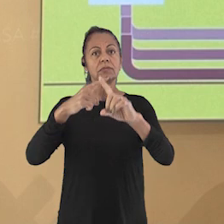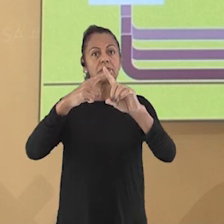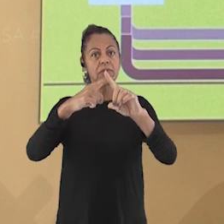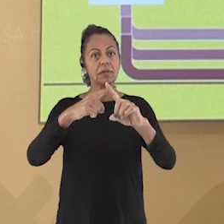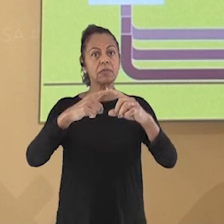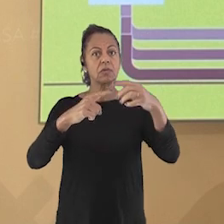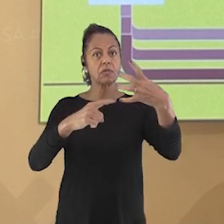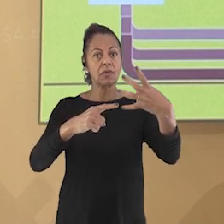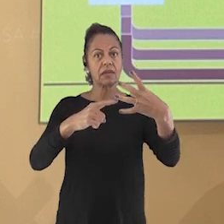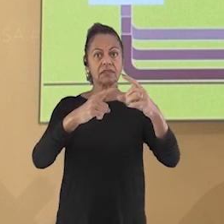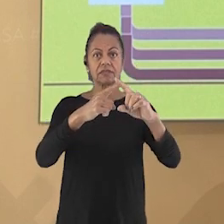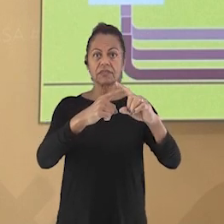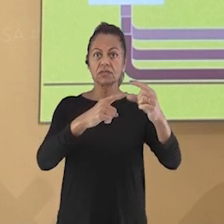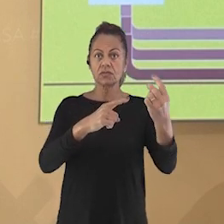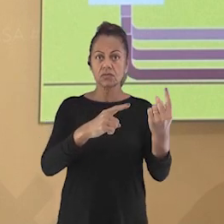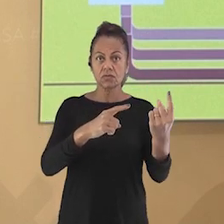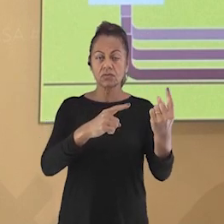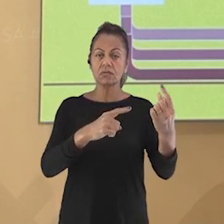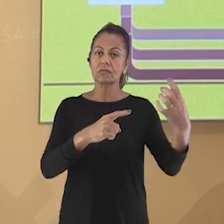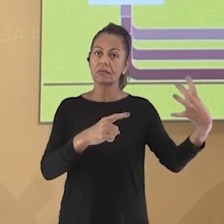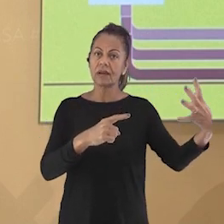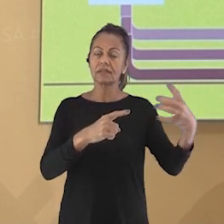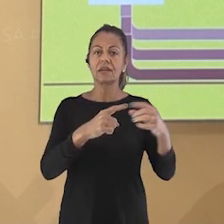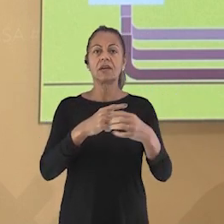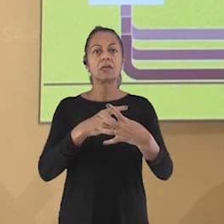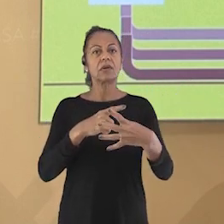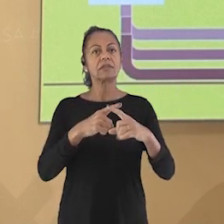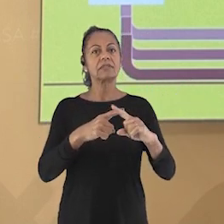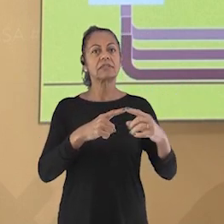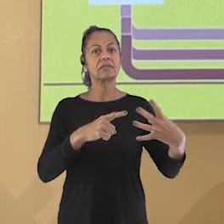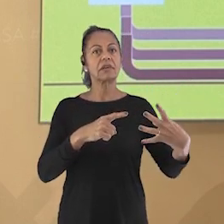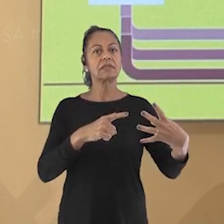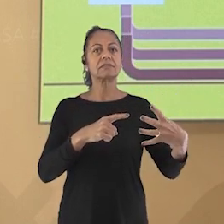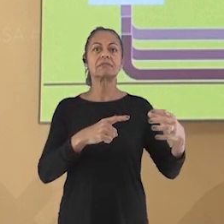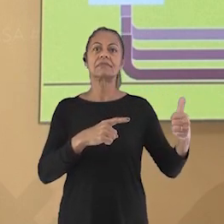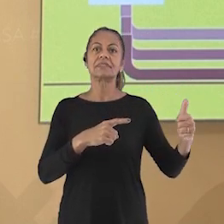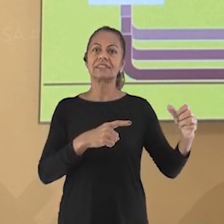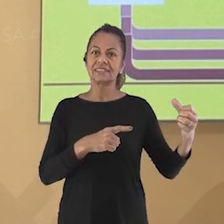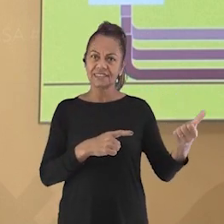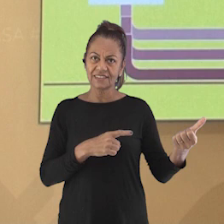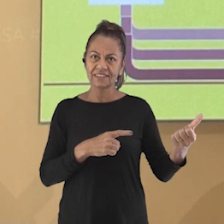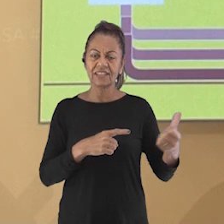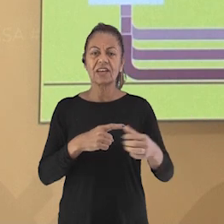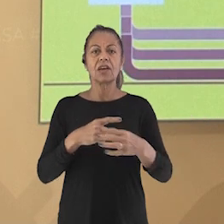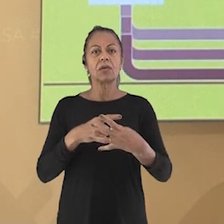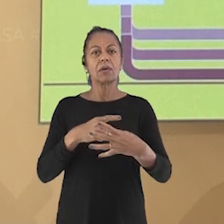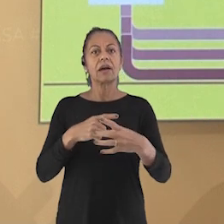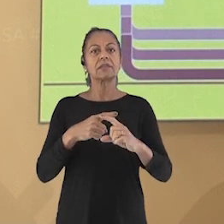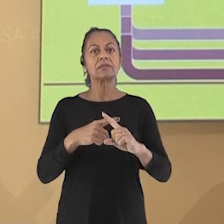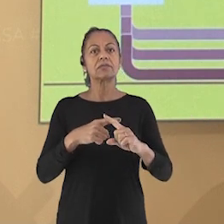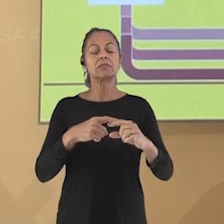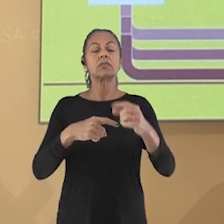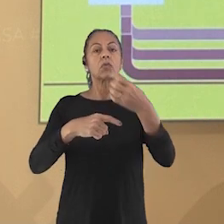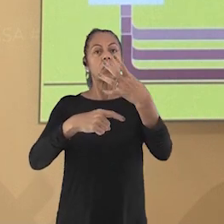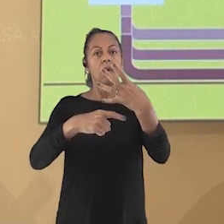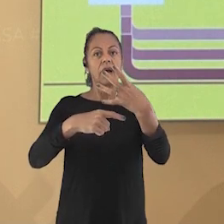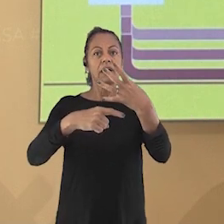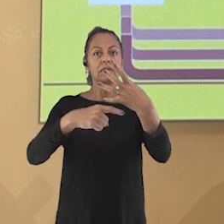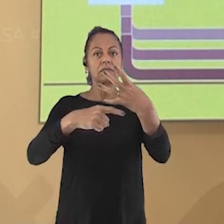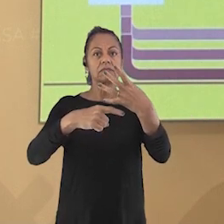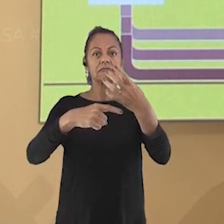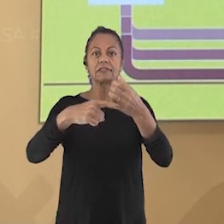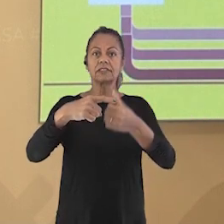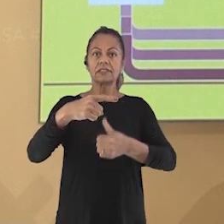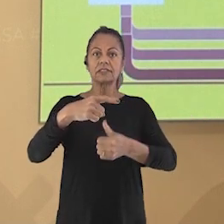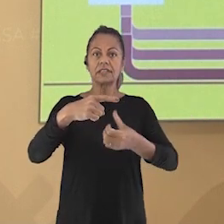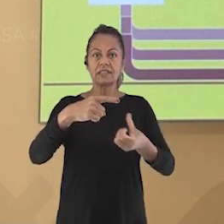vezes 1, 4. 4 vezes 4, 16. 4 sobre 16, ou 4/16. É